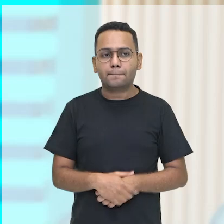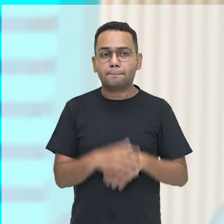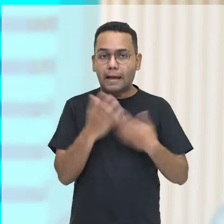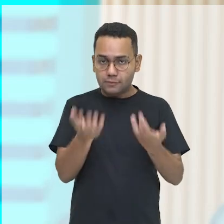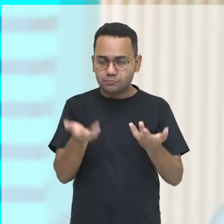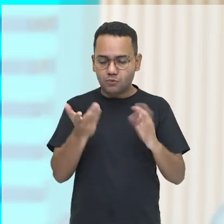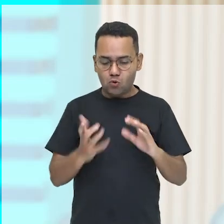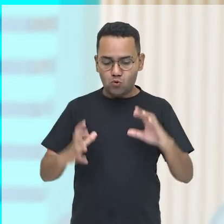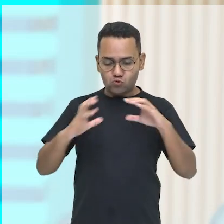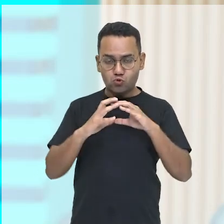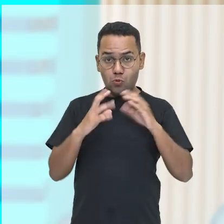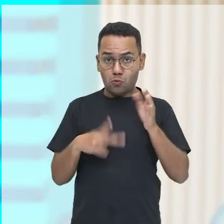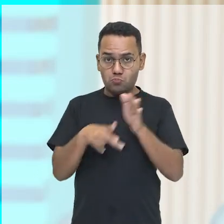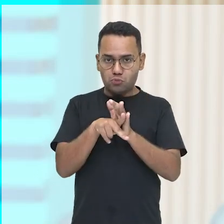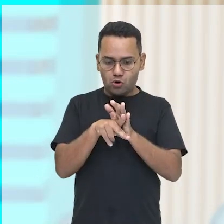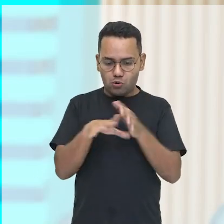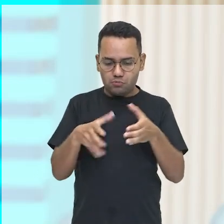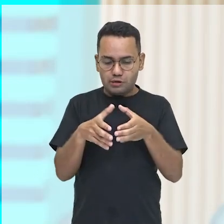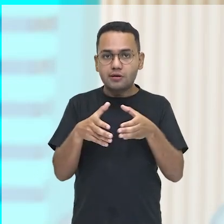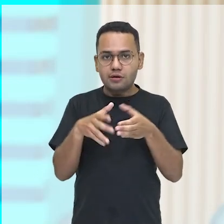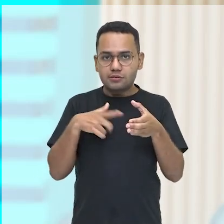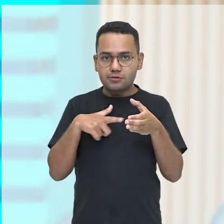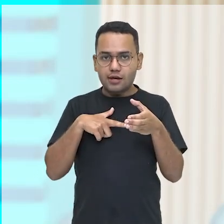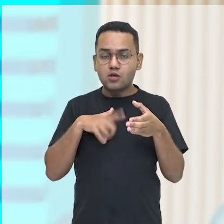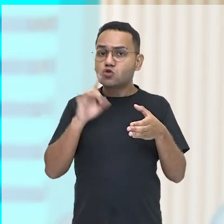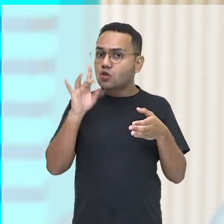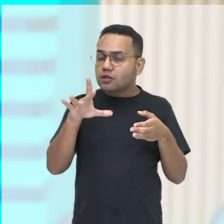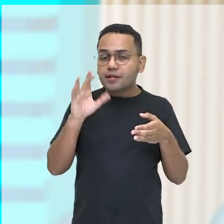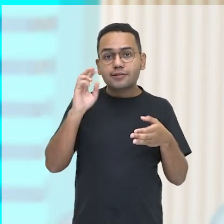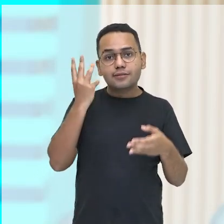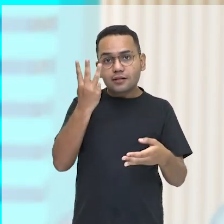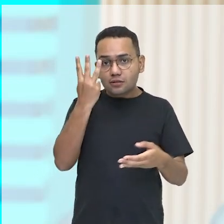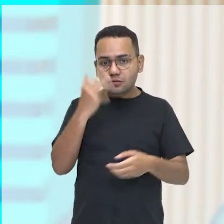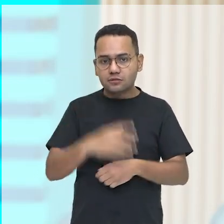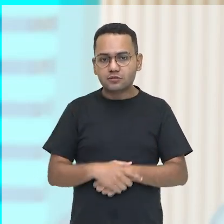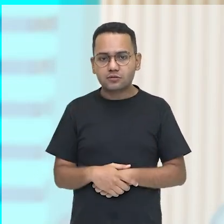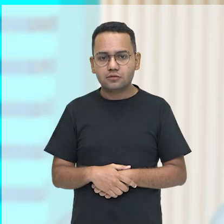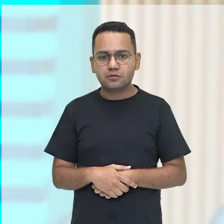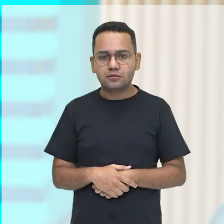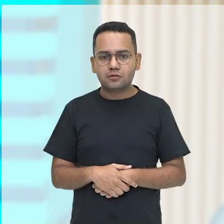você só pode fazer até 3 passes. O que isso não é